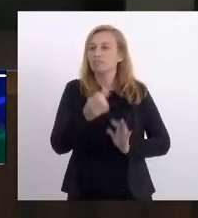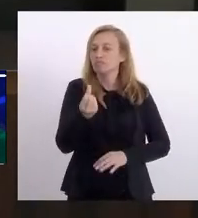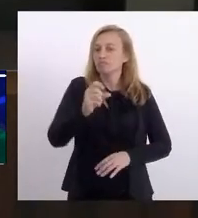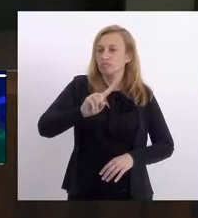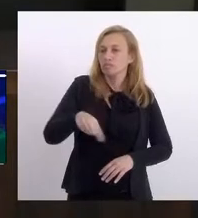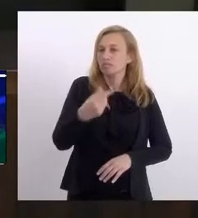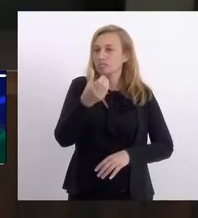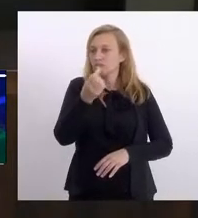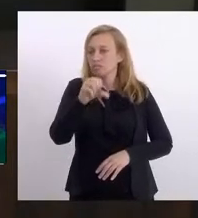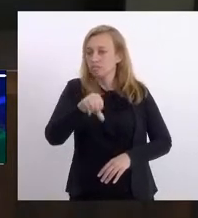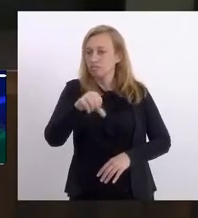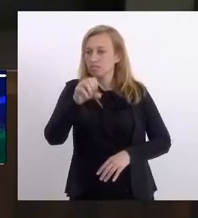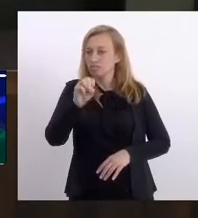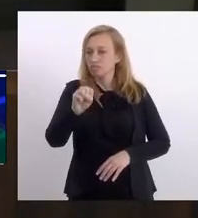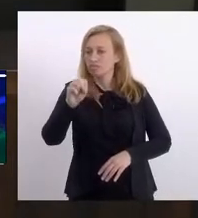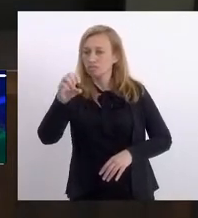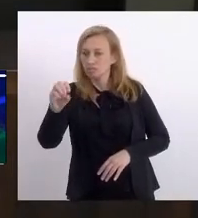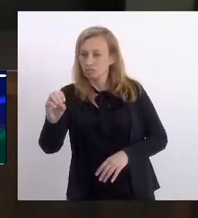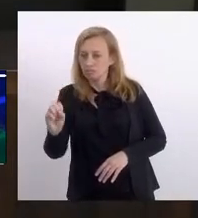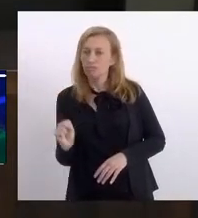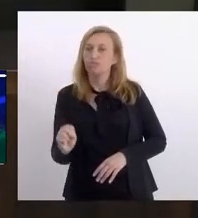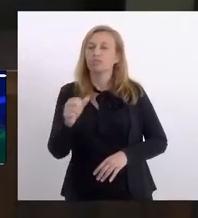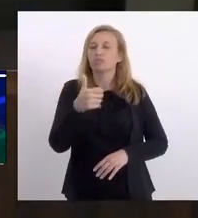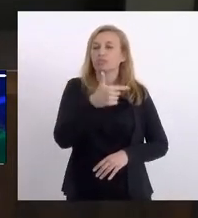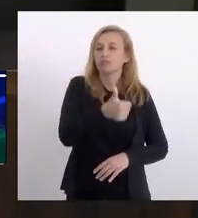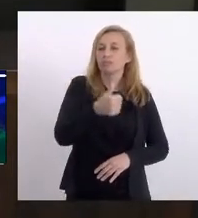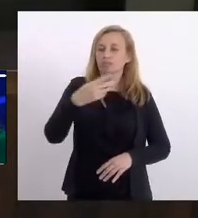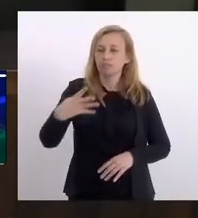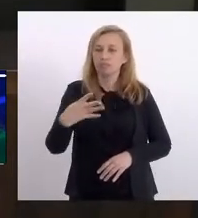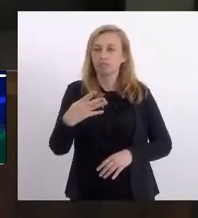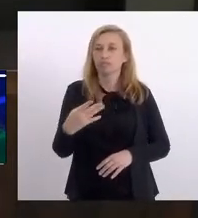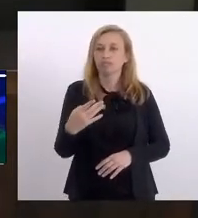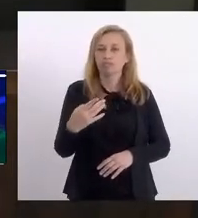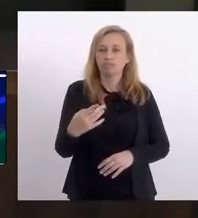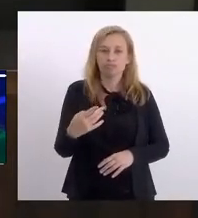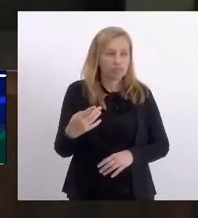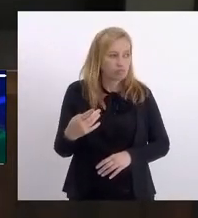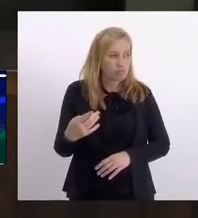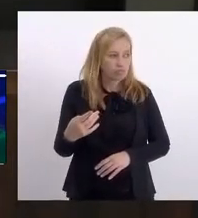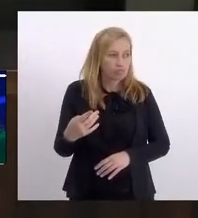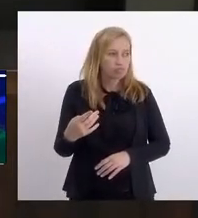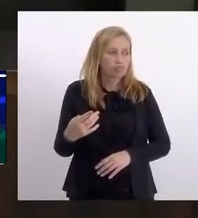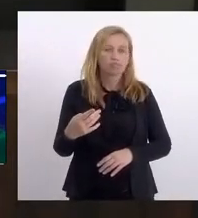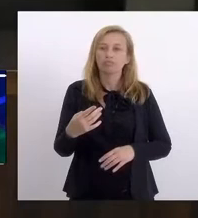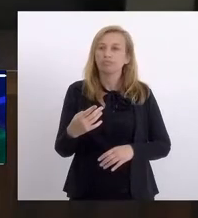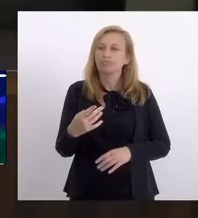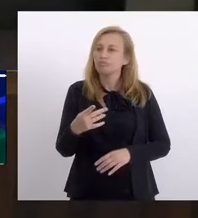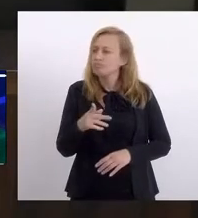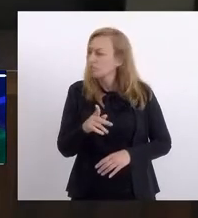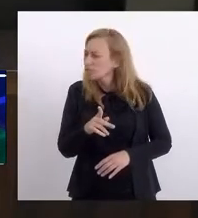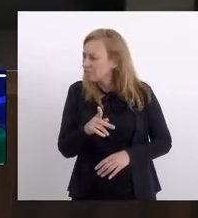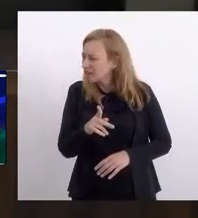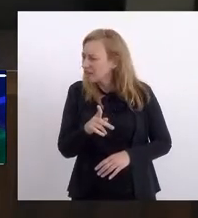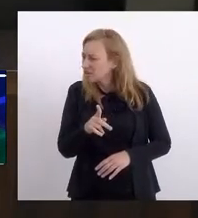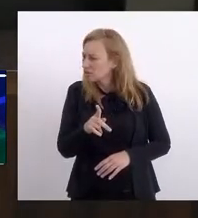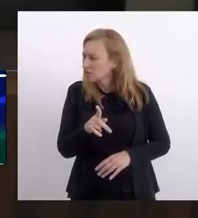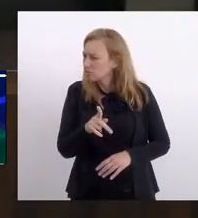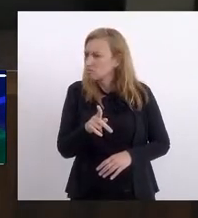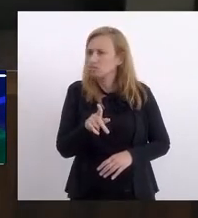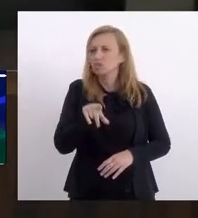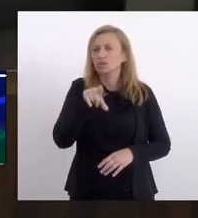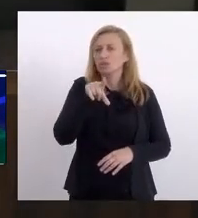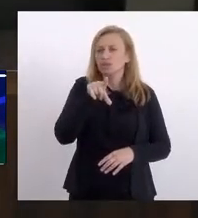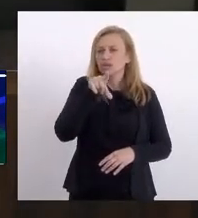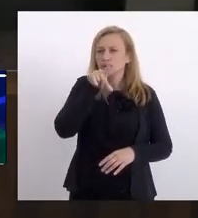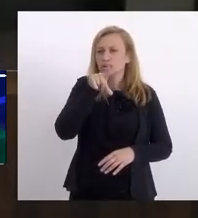6.908, de 17 de outubro de 2014, que dispõe sobre o procedimento de manejo de passariformes da fauna silvestre